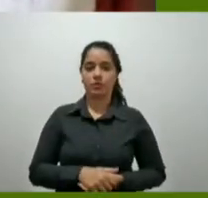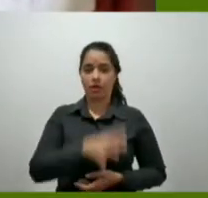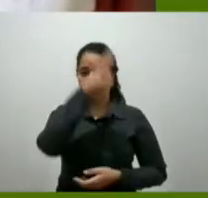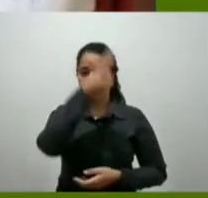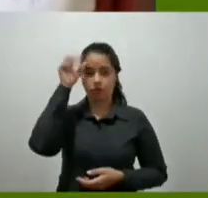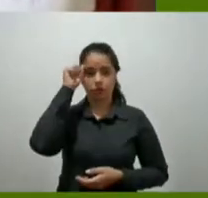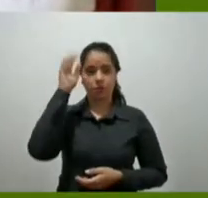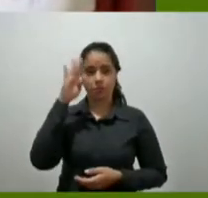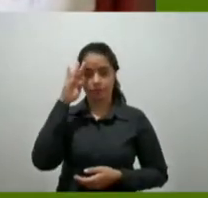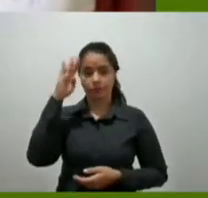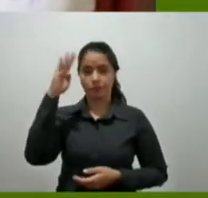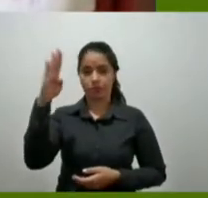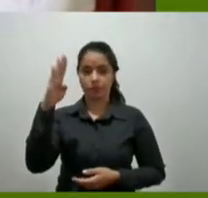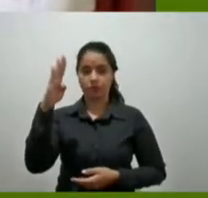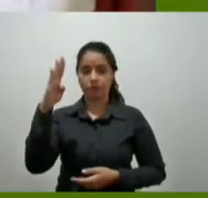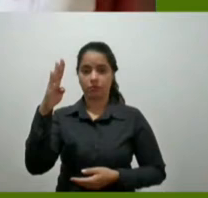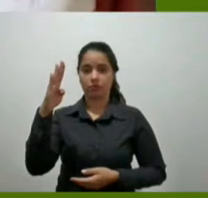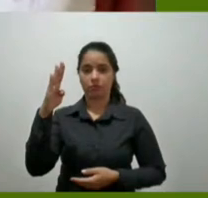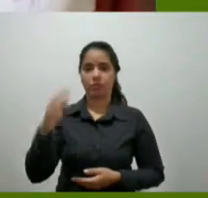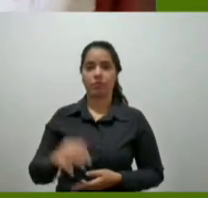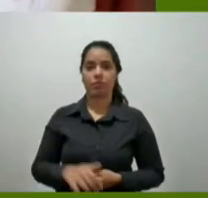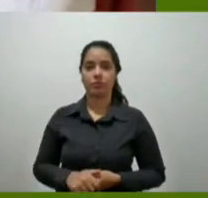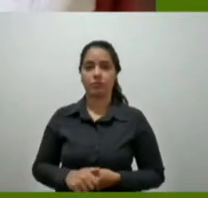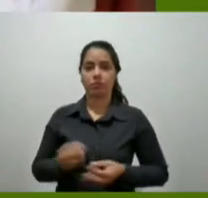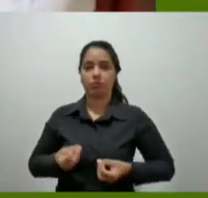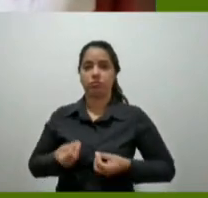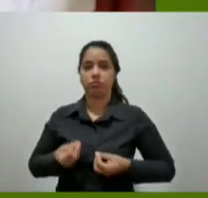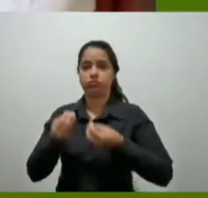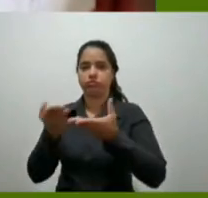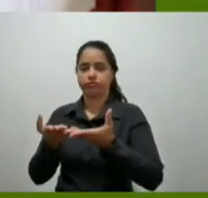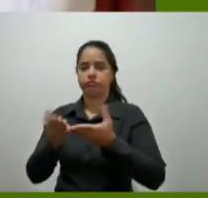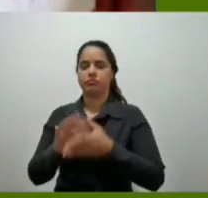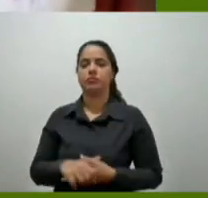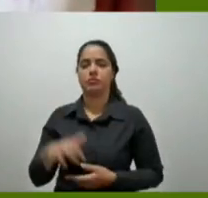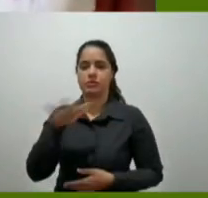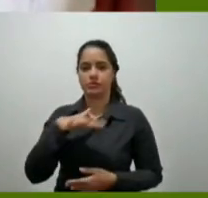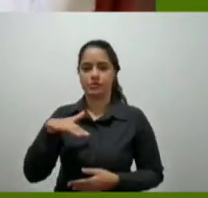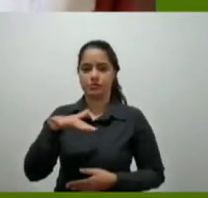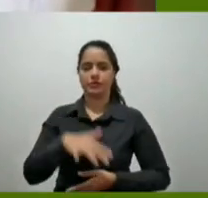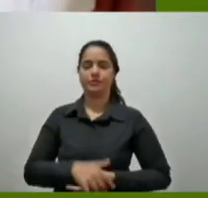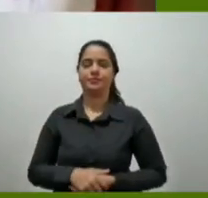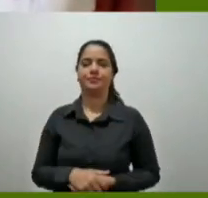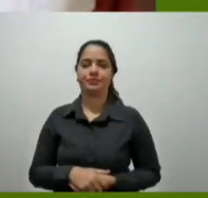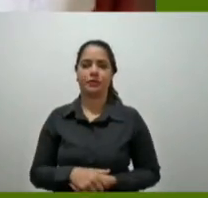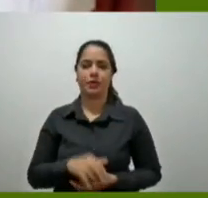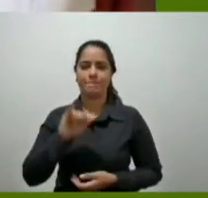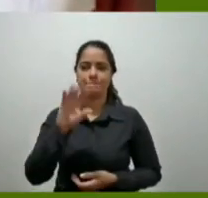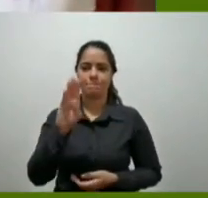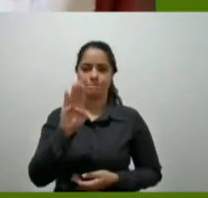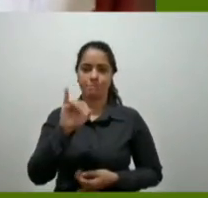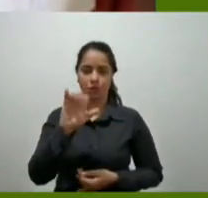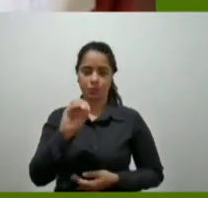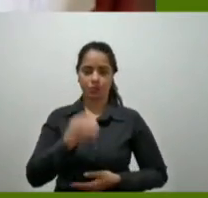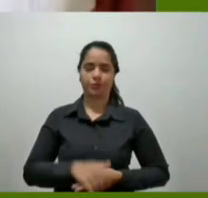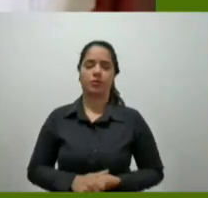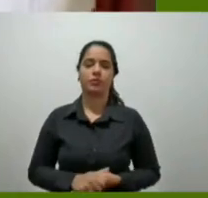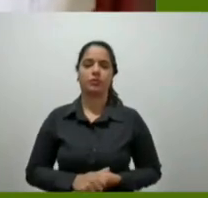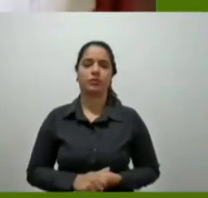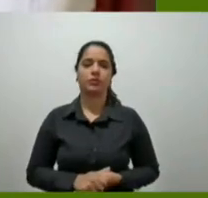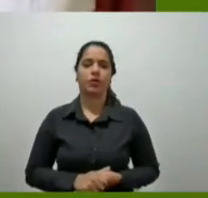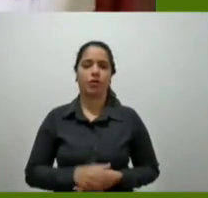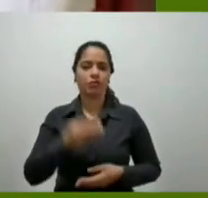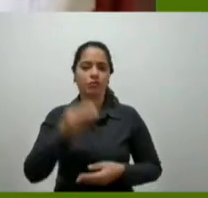esse planeta, para esse mercado. Nós poderíamos fornecer para a indústria cosmética, para a indústria farmacêutica,